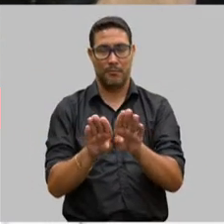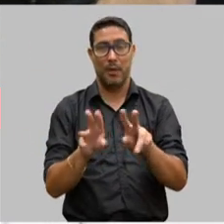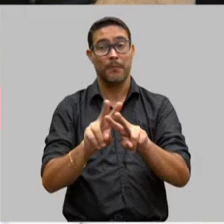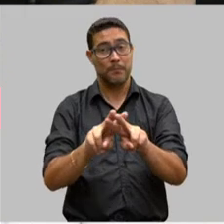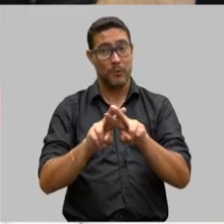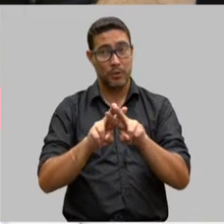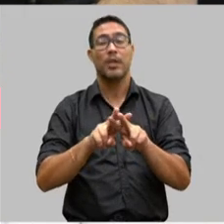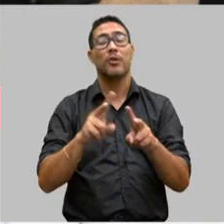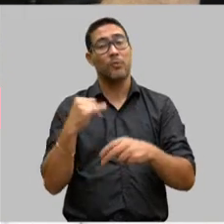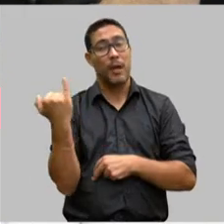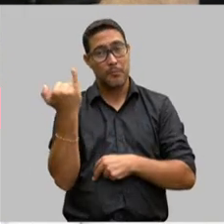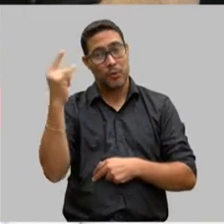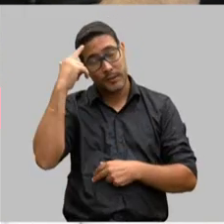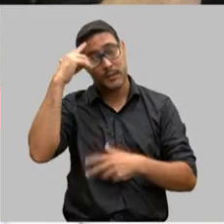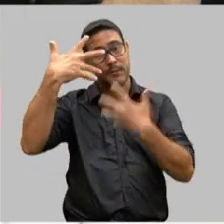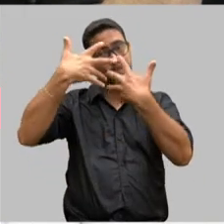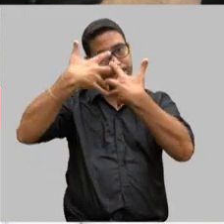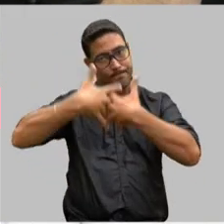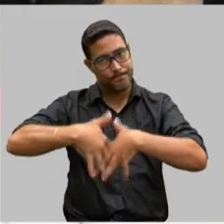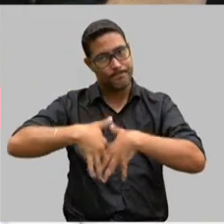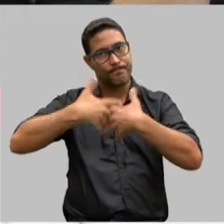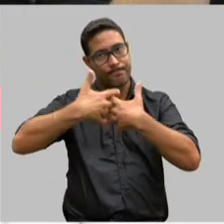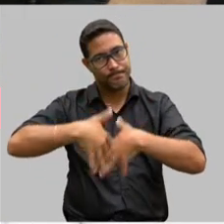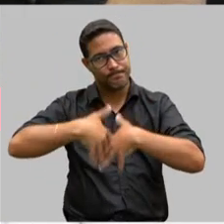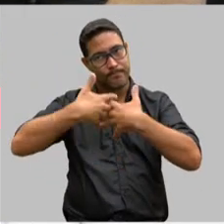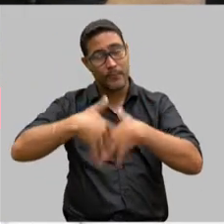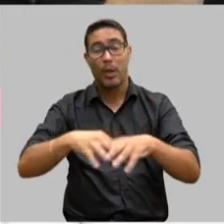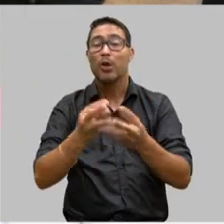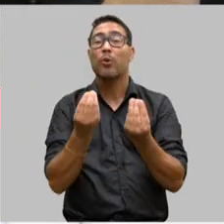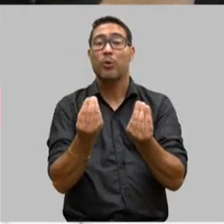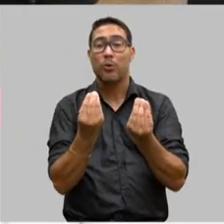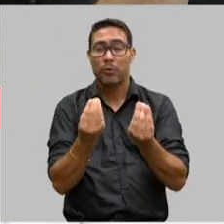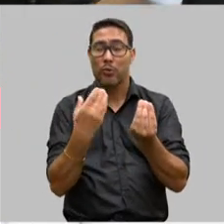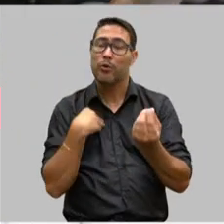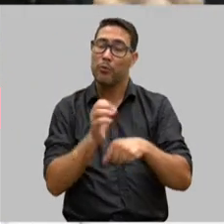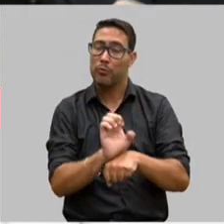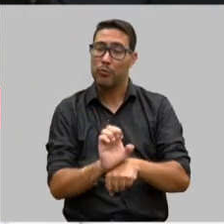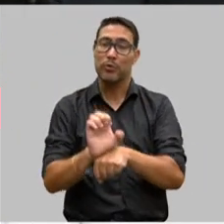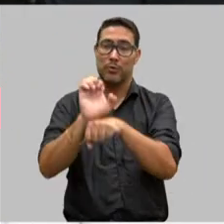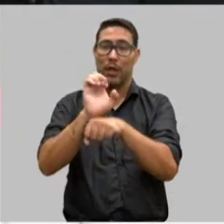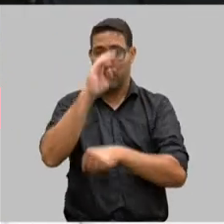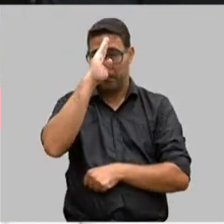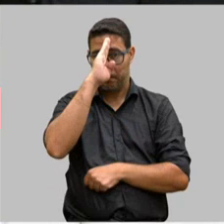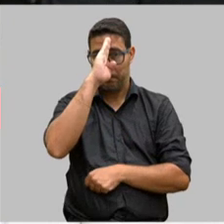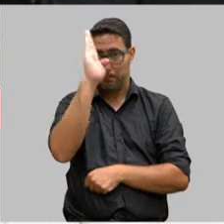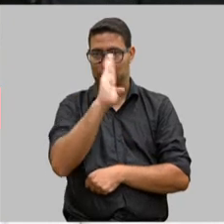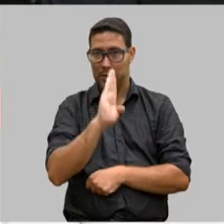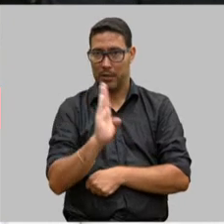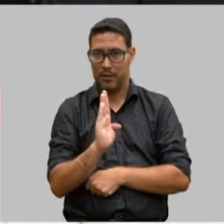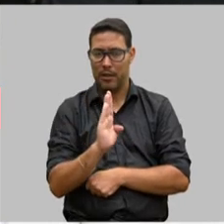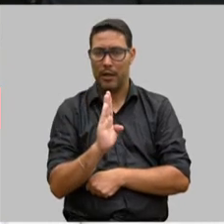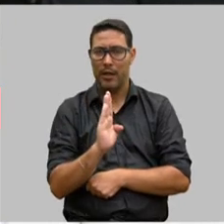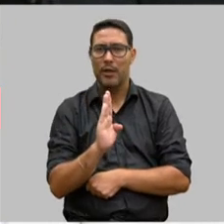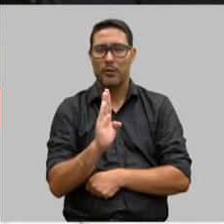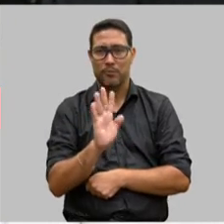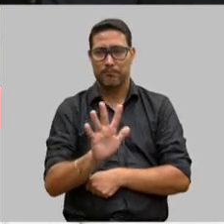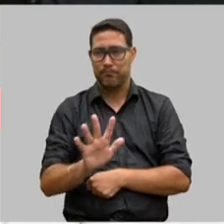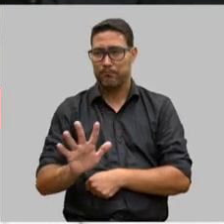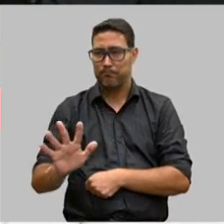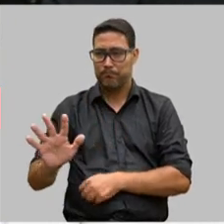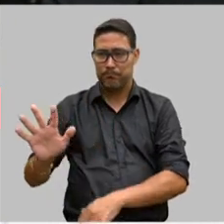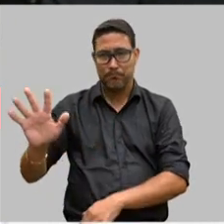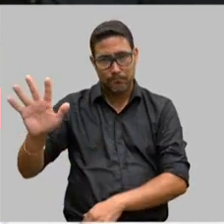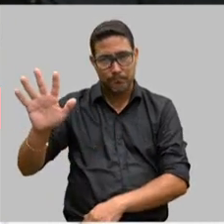sobre como é que o Estado brasileiro, e aí eu digo o Estado brasileiro enquanto